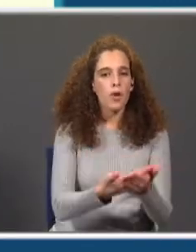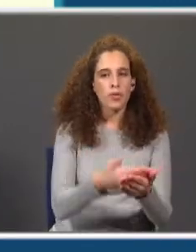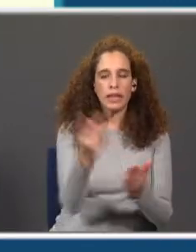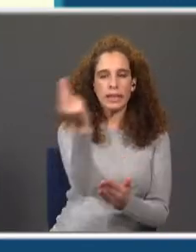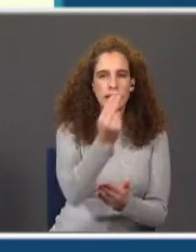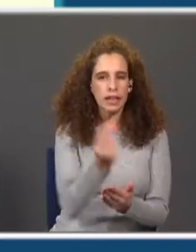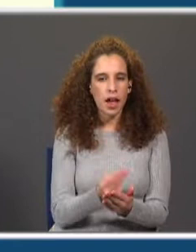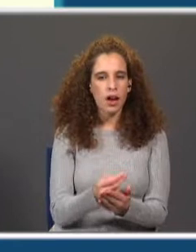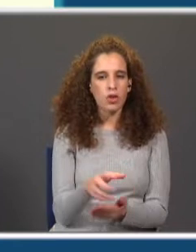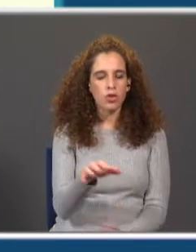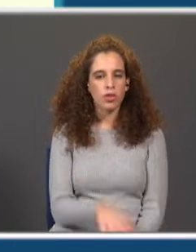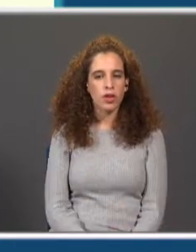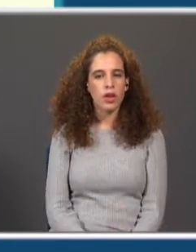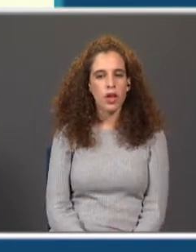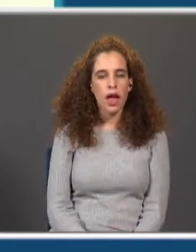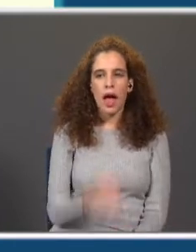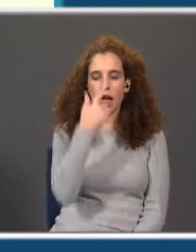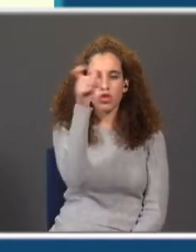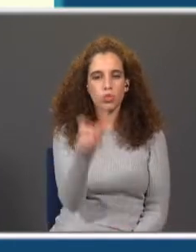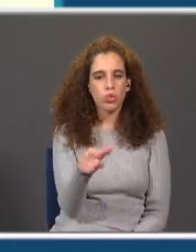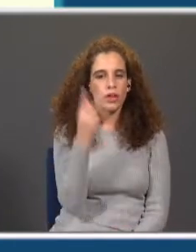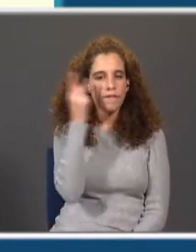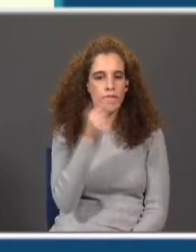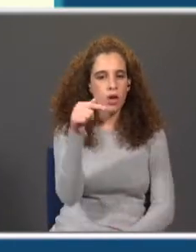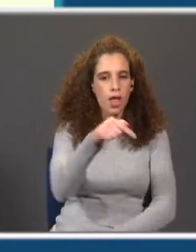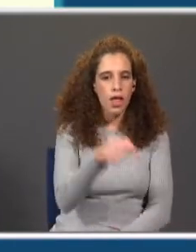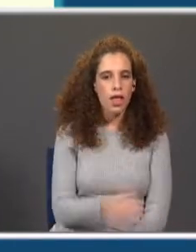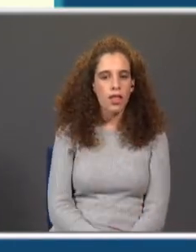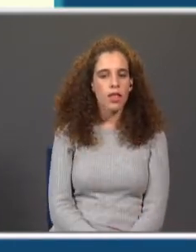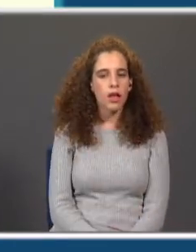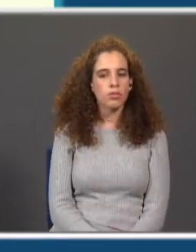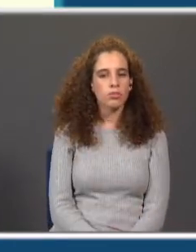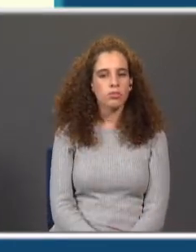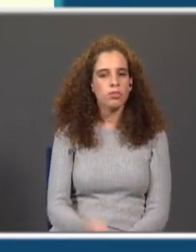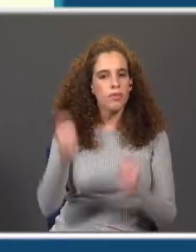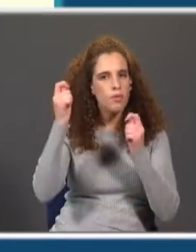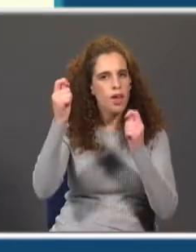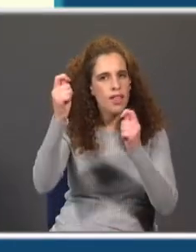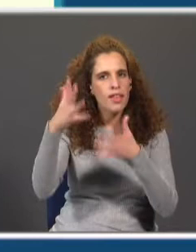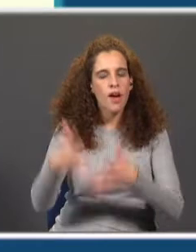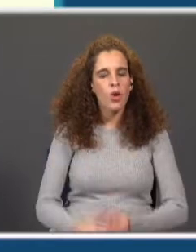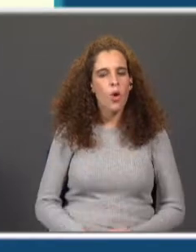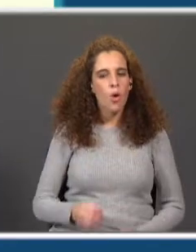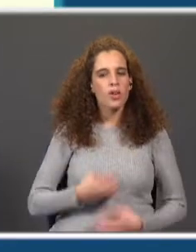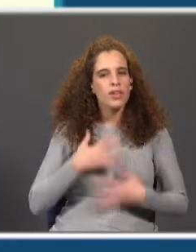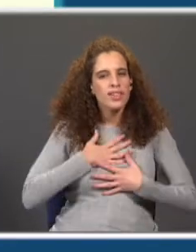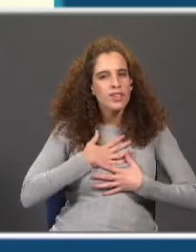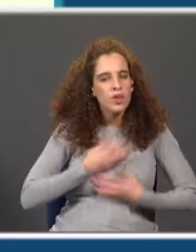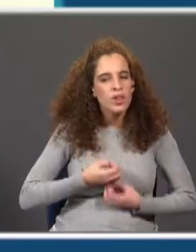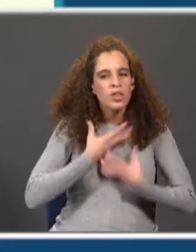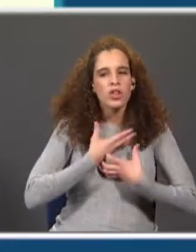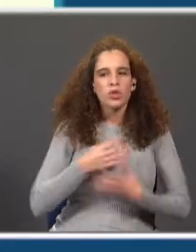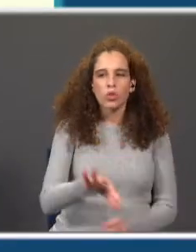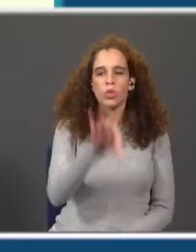até. Os residentes do bairro manifestaram-se, no fundo, com as suas emoções, escolheram as